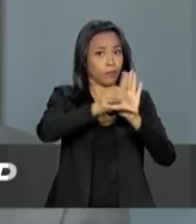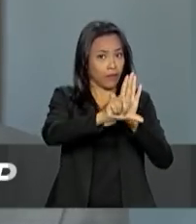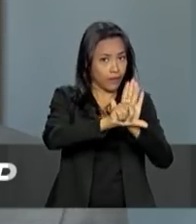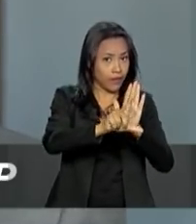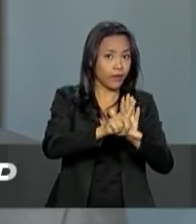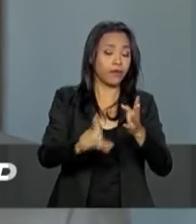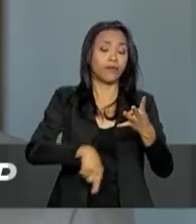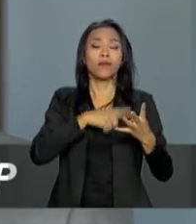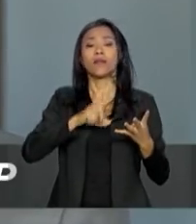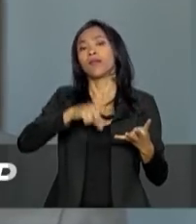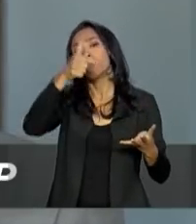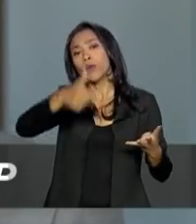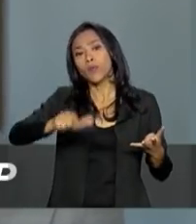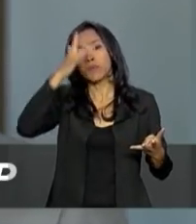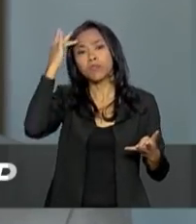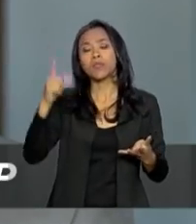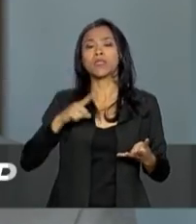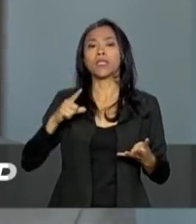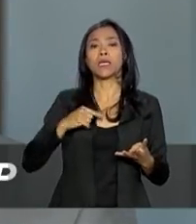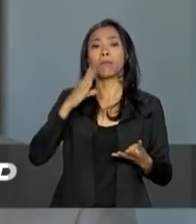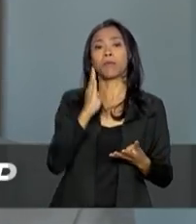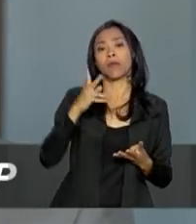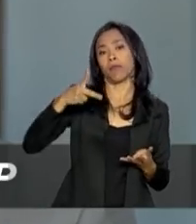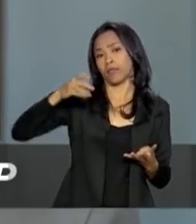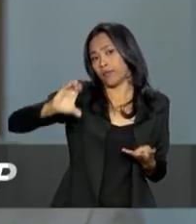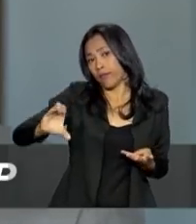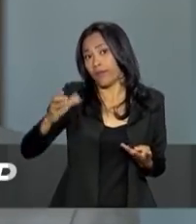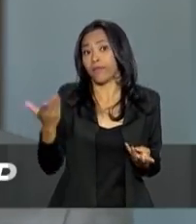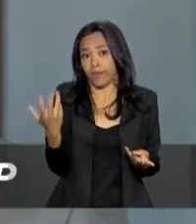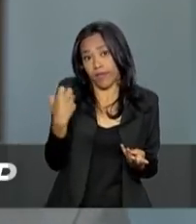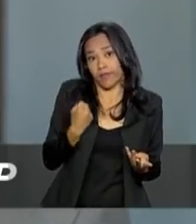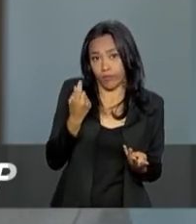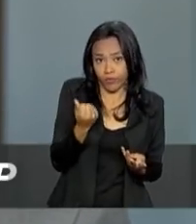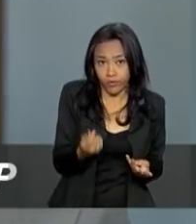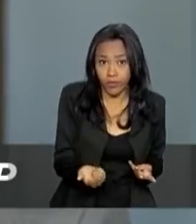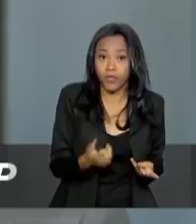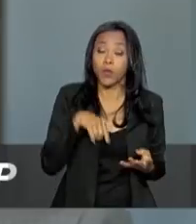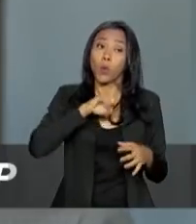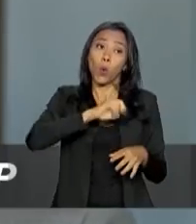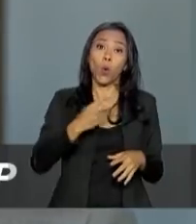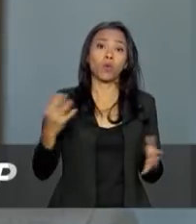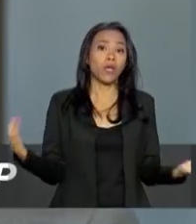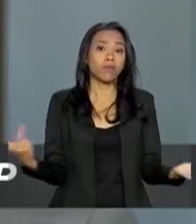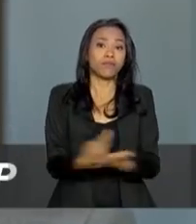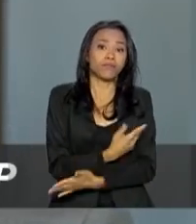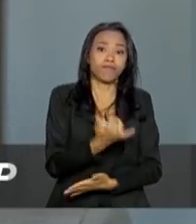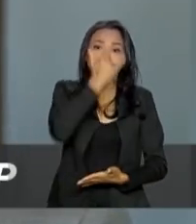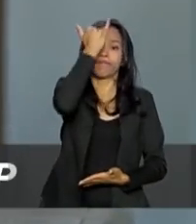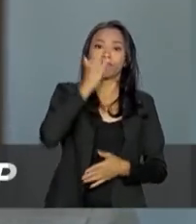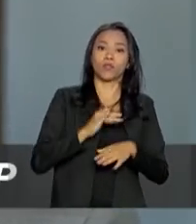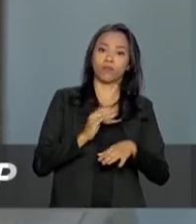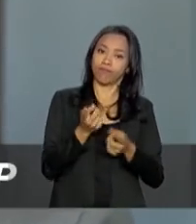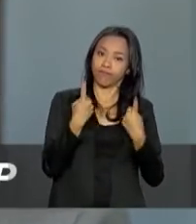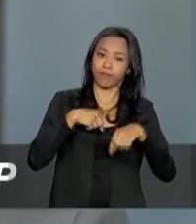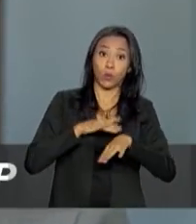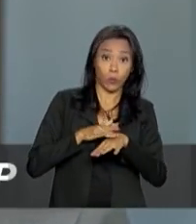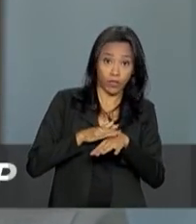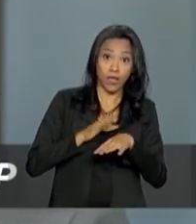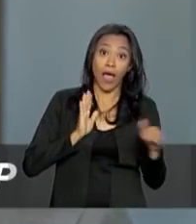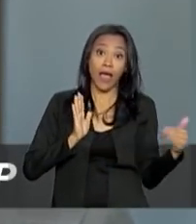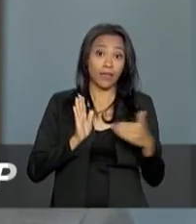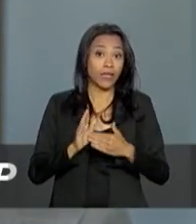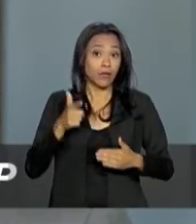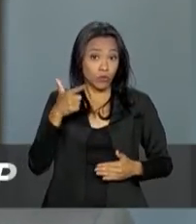beneficiários do bpc ou então uma pessoa que entrou numa situação de validez são os critérios habituais até 21 de setembro